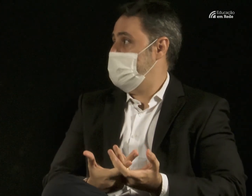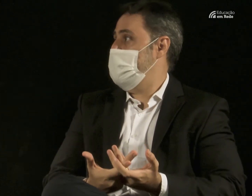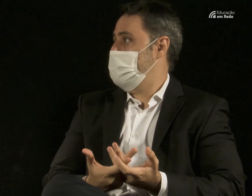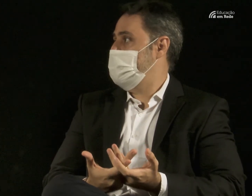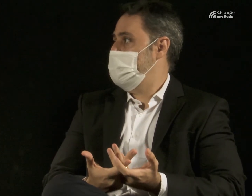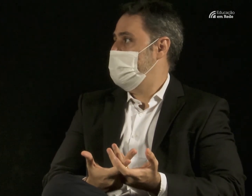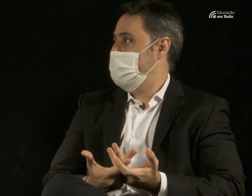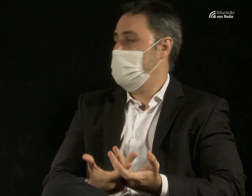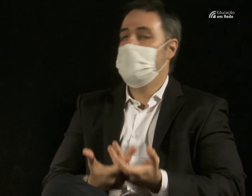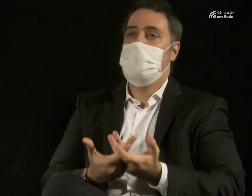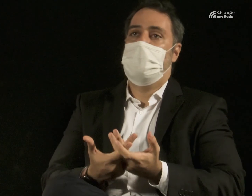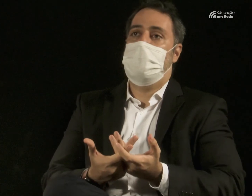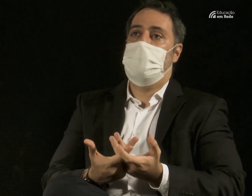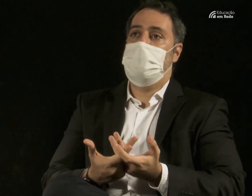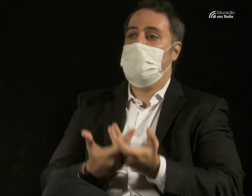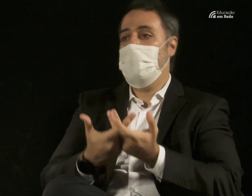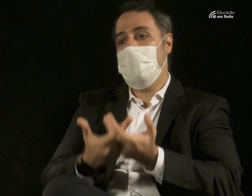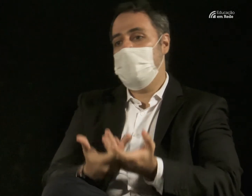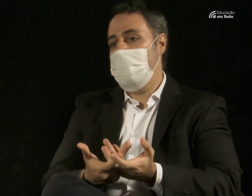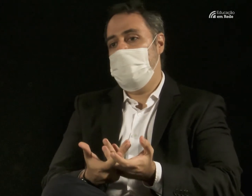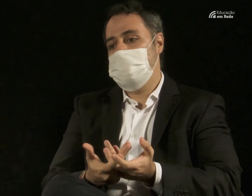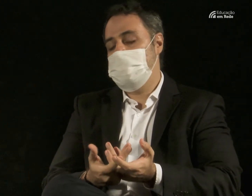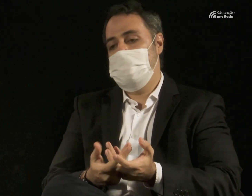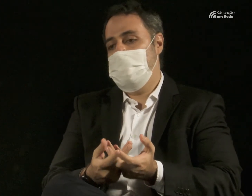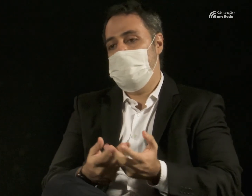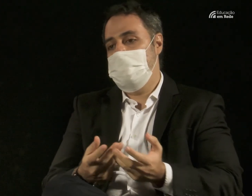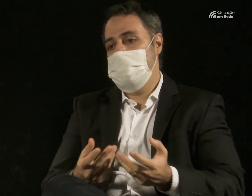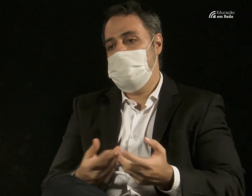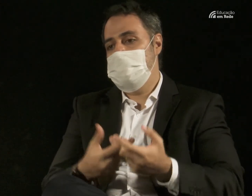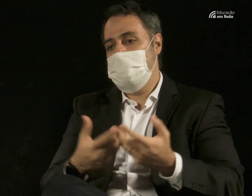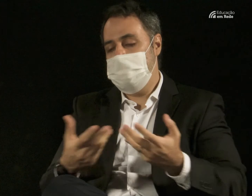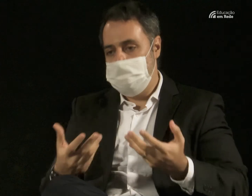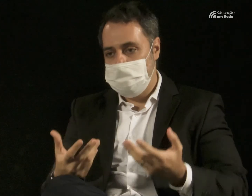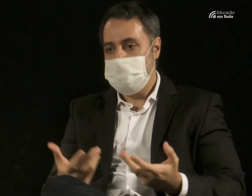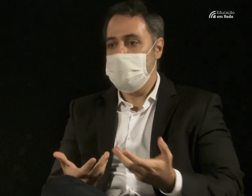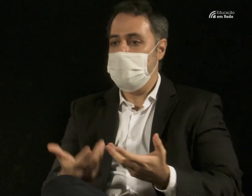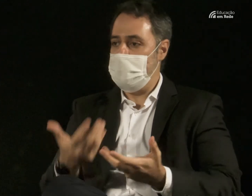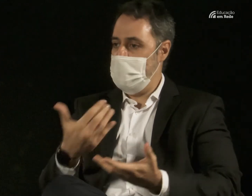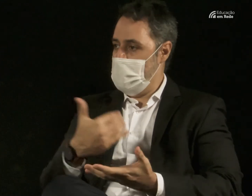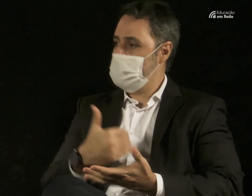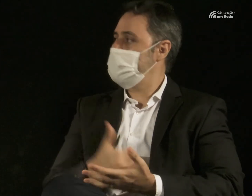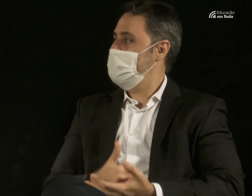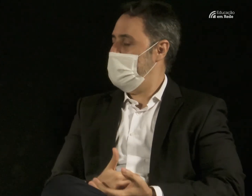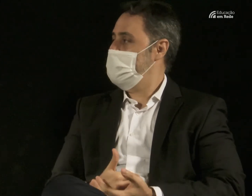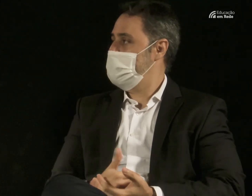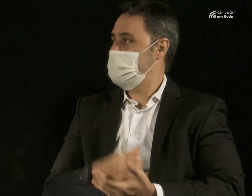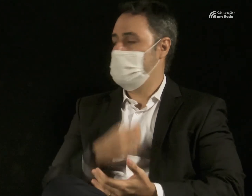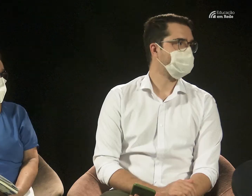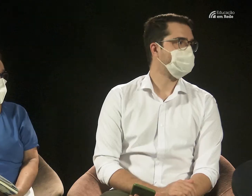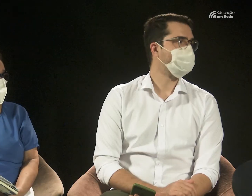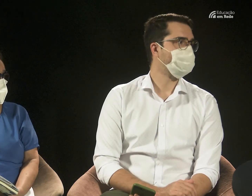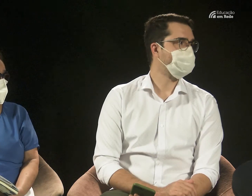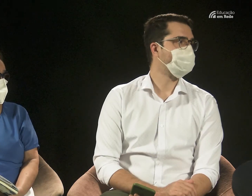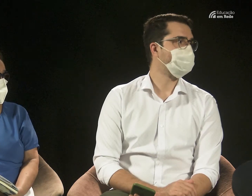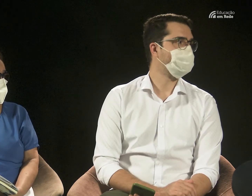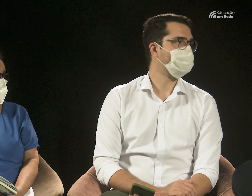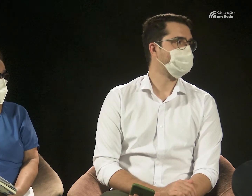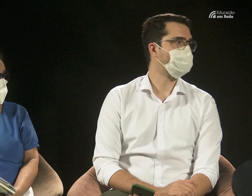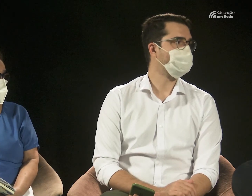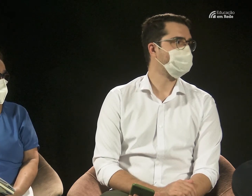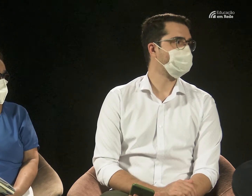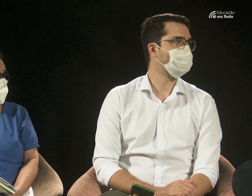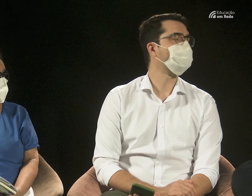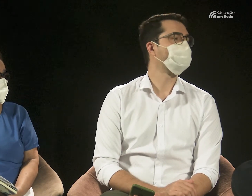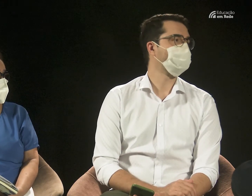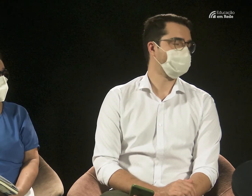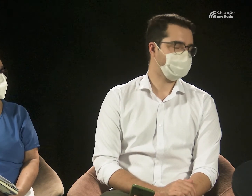de terceiros, né? E agora a sociedade precisa auxiliar nisso, porque a violência sexual ela